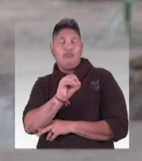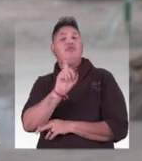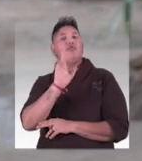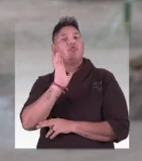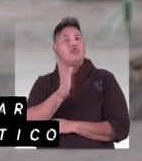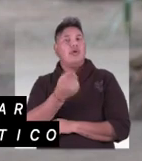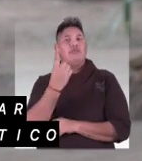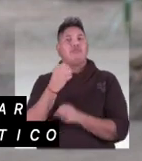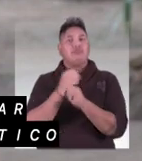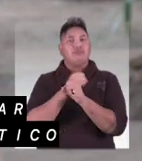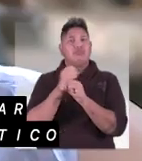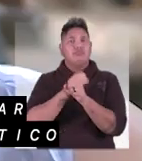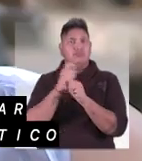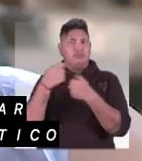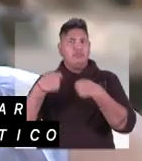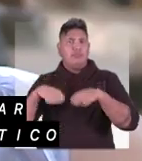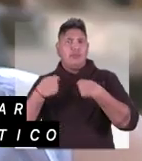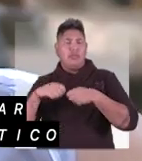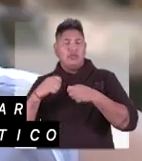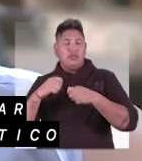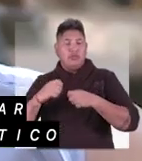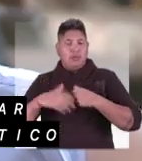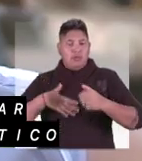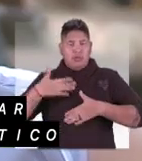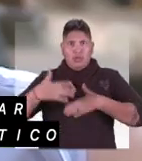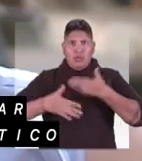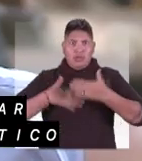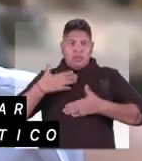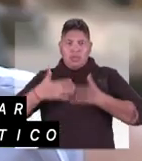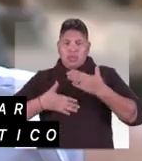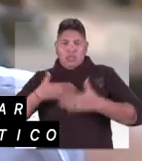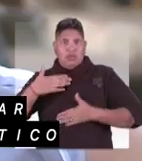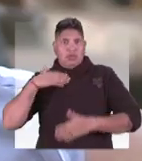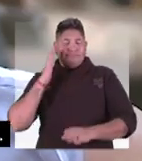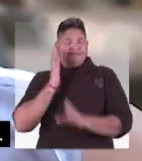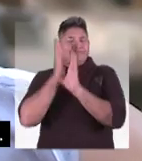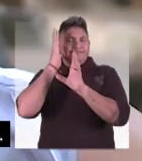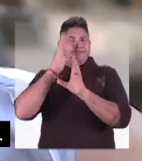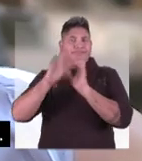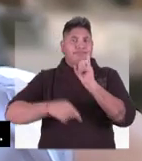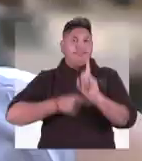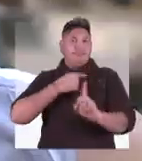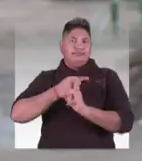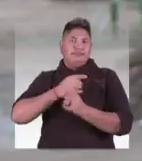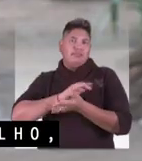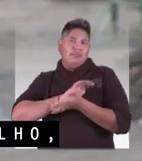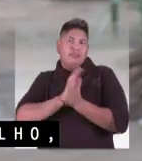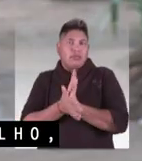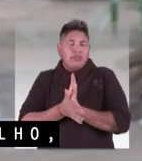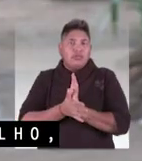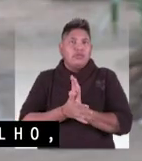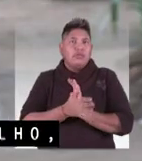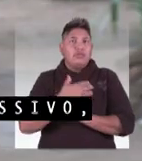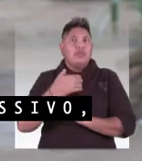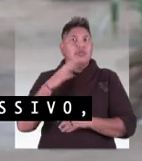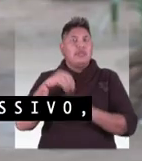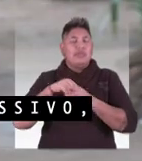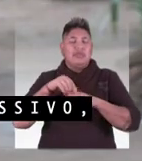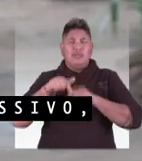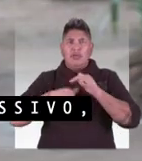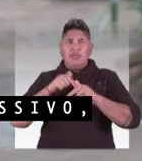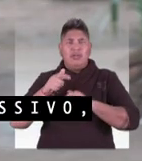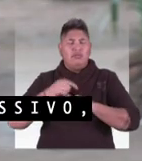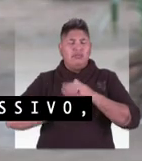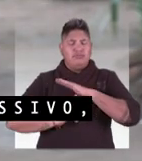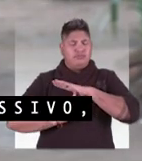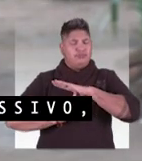mais de 1 ano precisou enfrentar o susto do diagnóstico e o preconceito. Relacionado a trabalho, eu fiquei